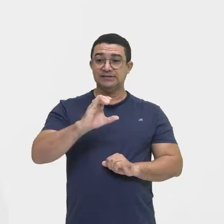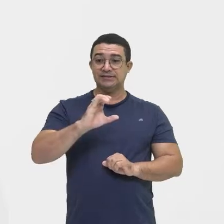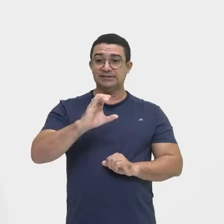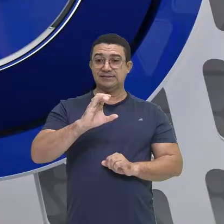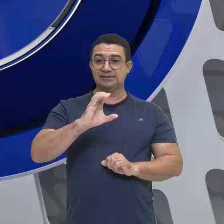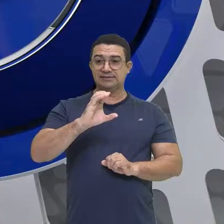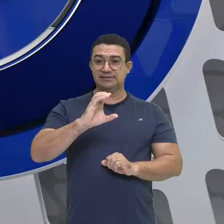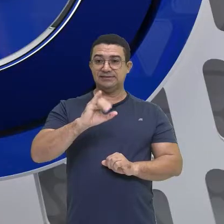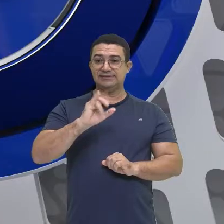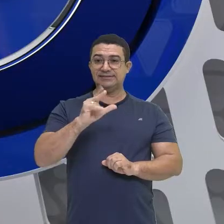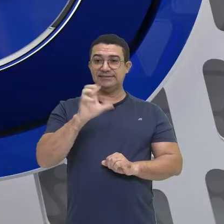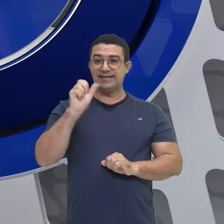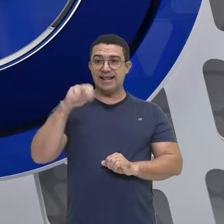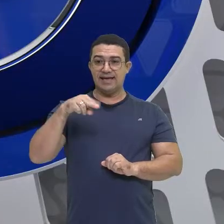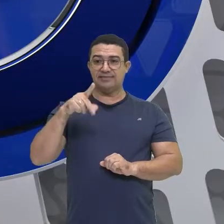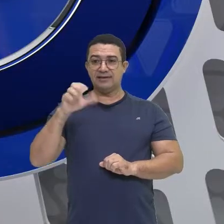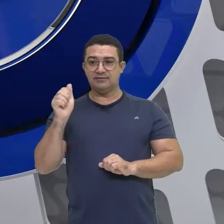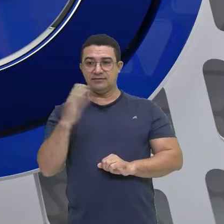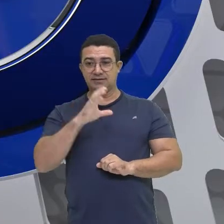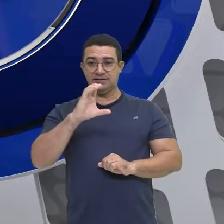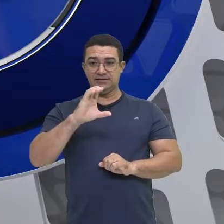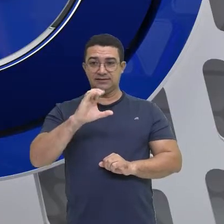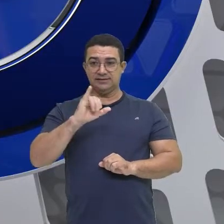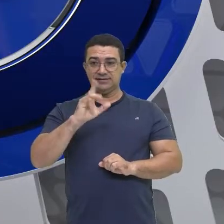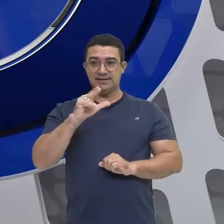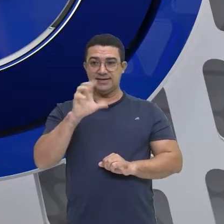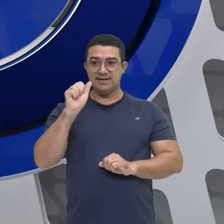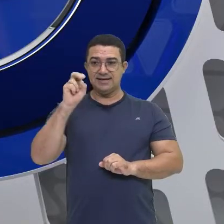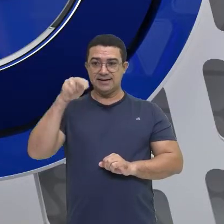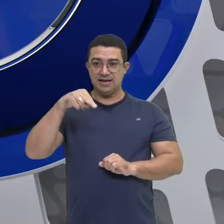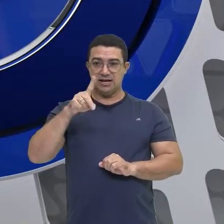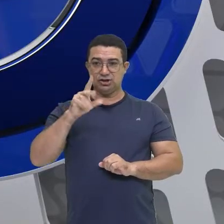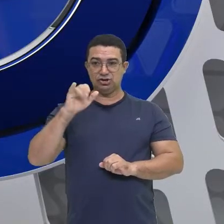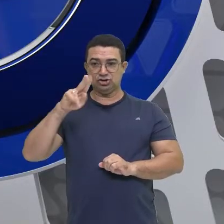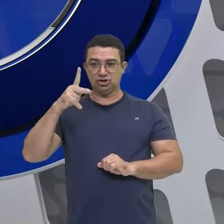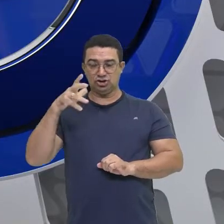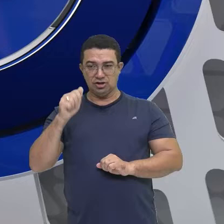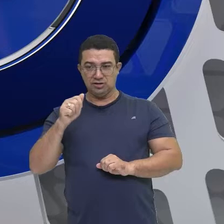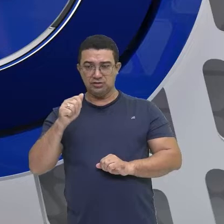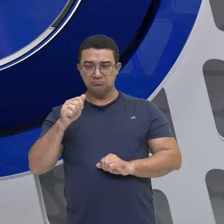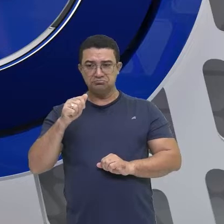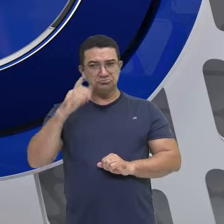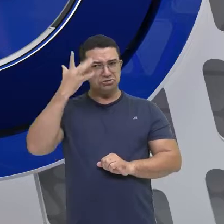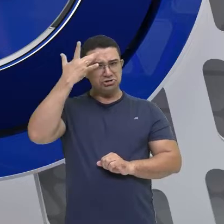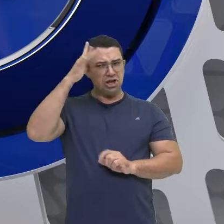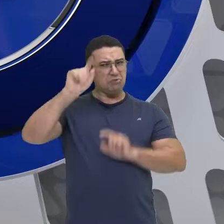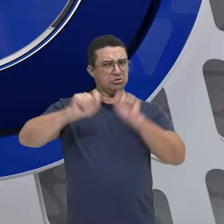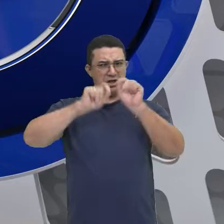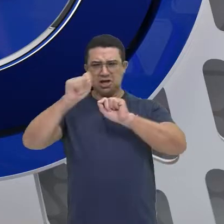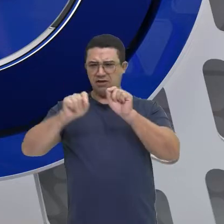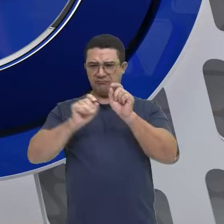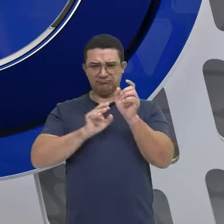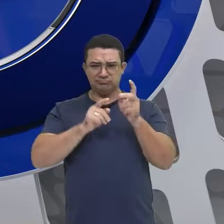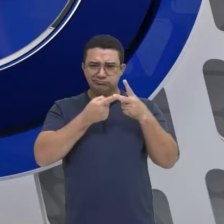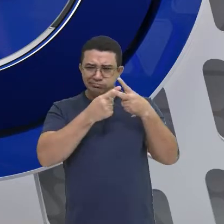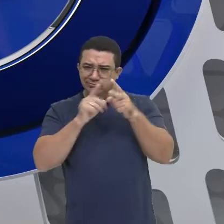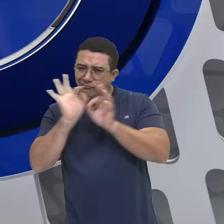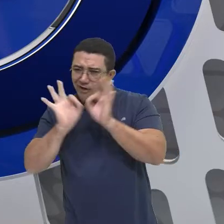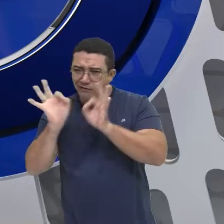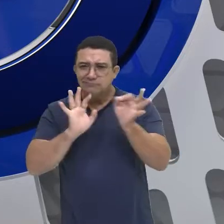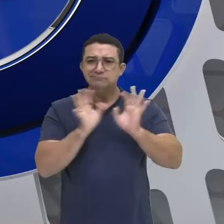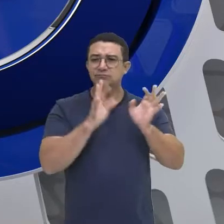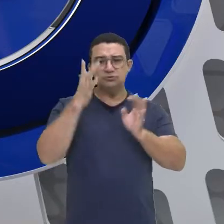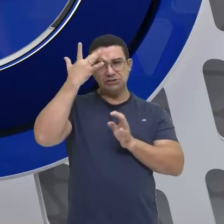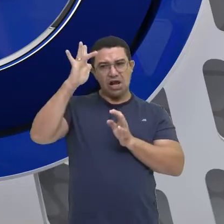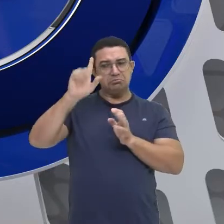cirandar. A gente não sabe quem compôs, mas Garota de Ipanema nós sabemos. Então, a cultura popular é isso, a gente não tem ideia